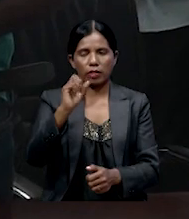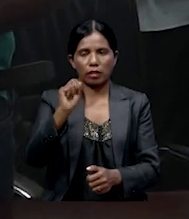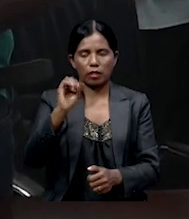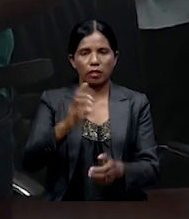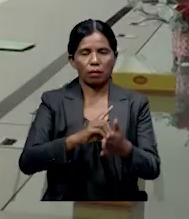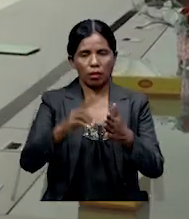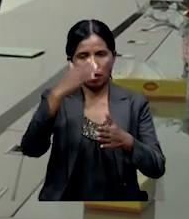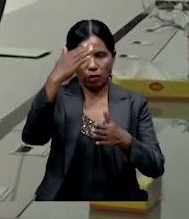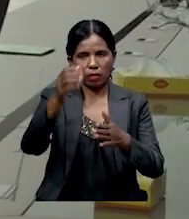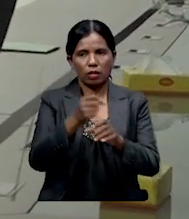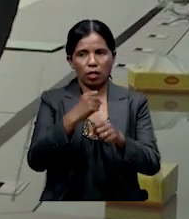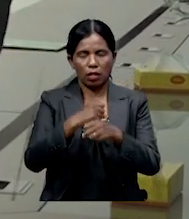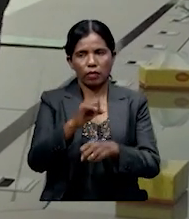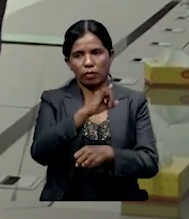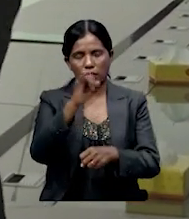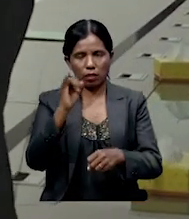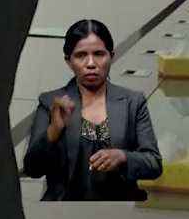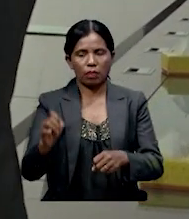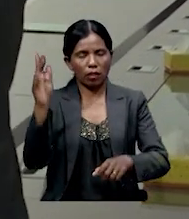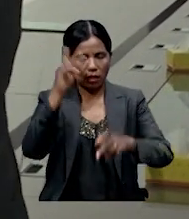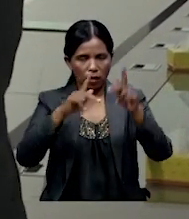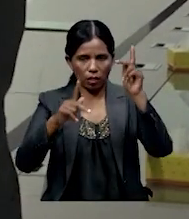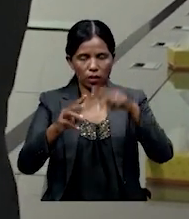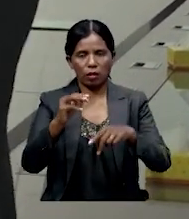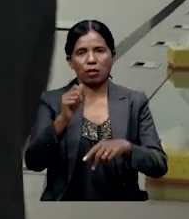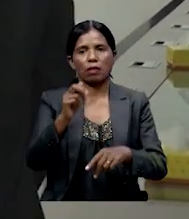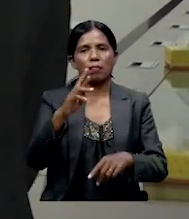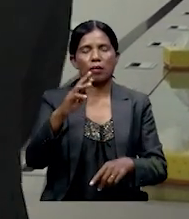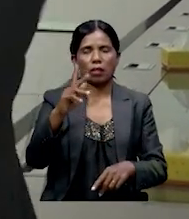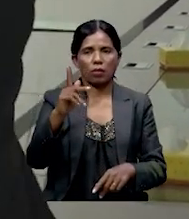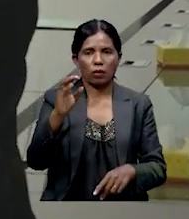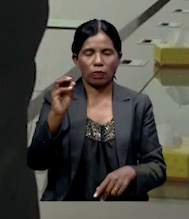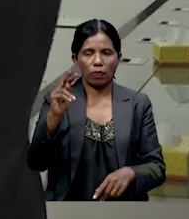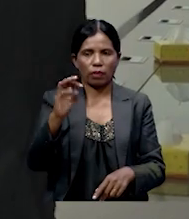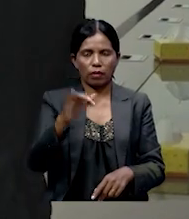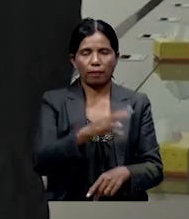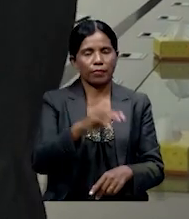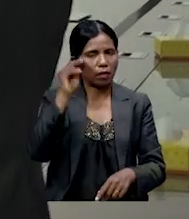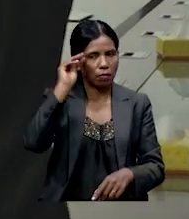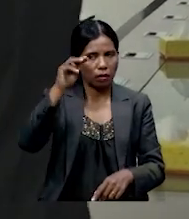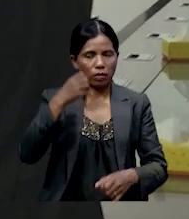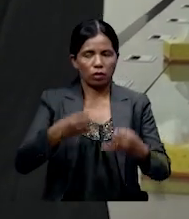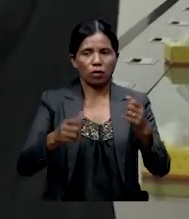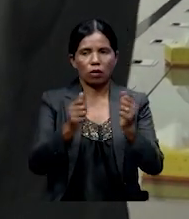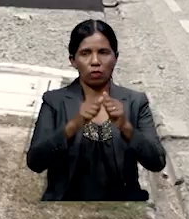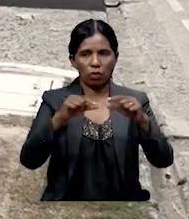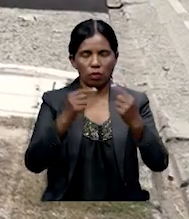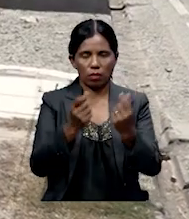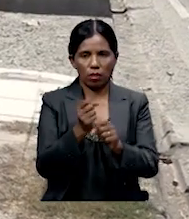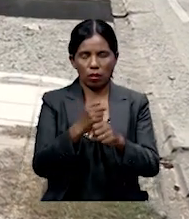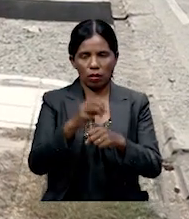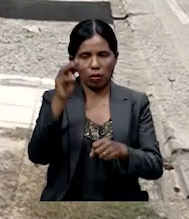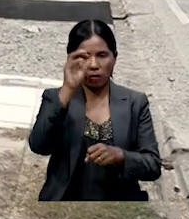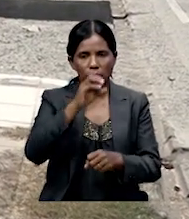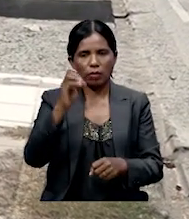oin se halo investigação klean ba caso Ray Marconi. Antes ne Ministro de Justiça honi equipa hala ona observação ba Ray